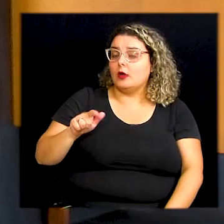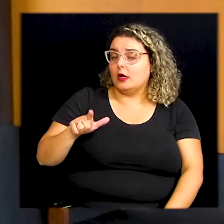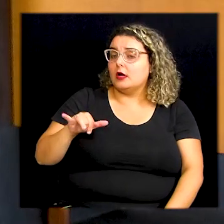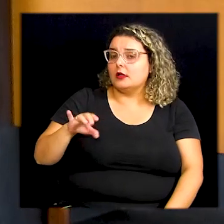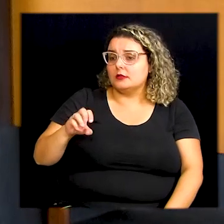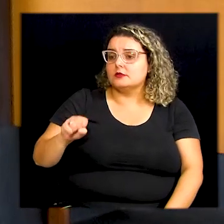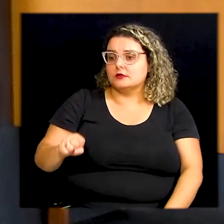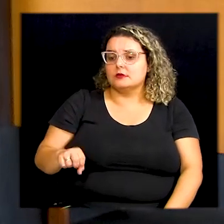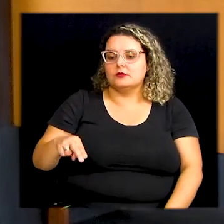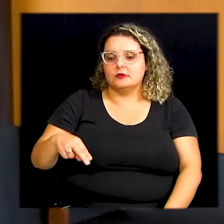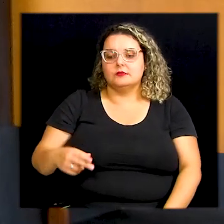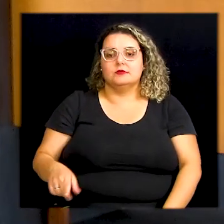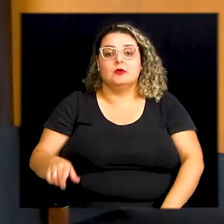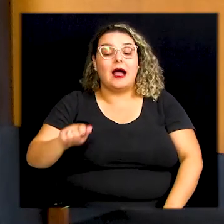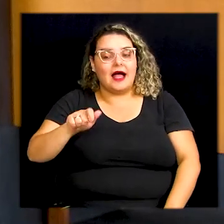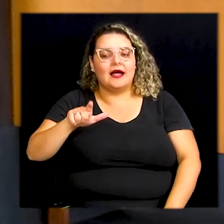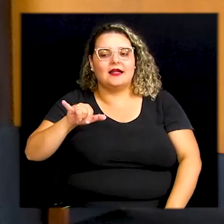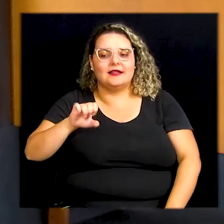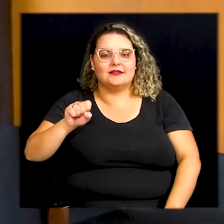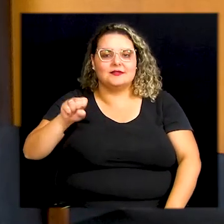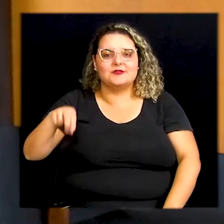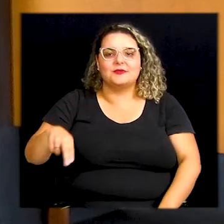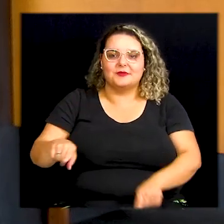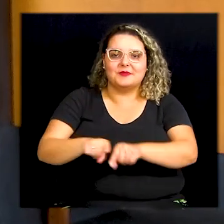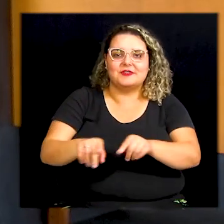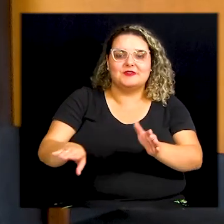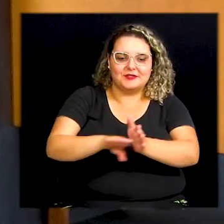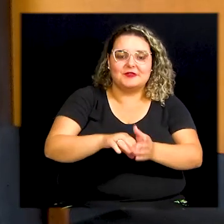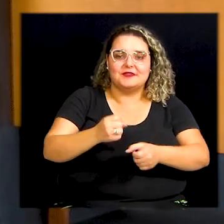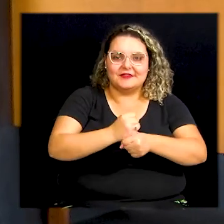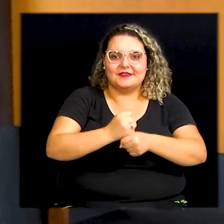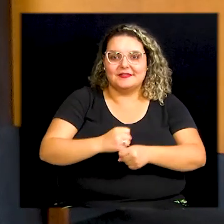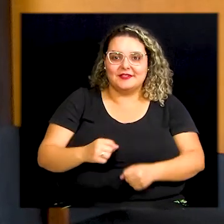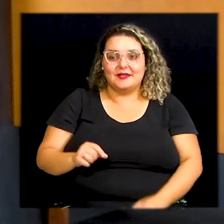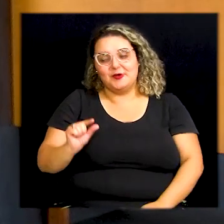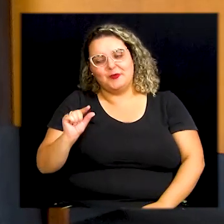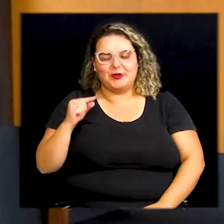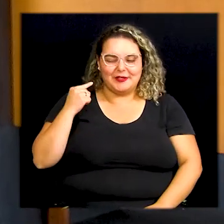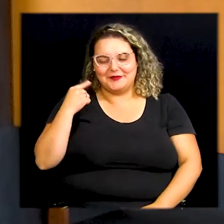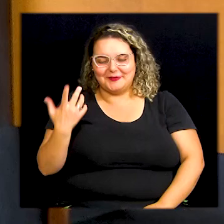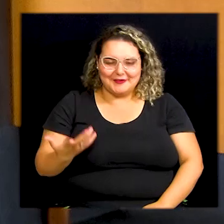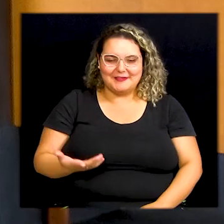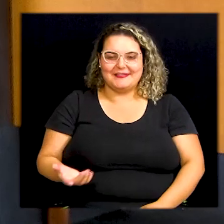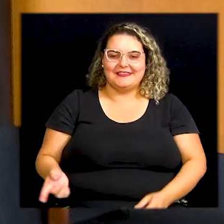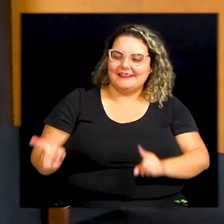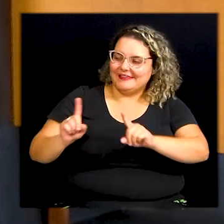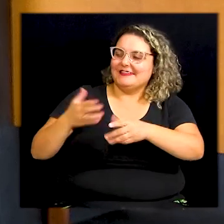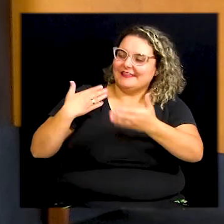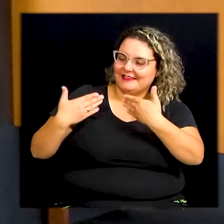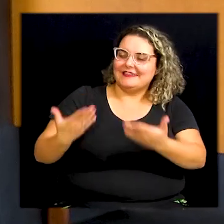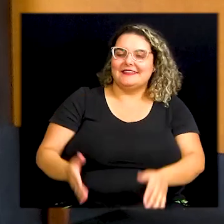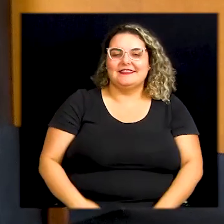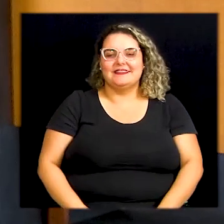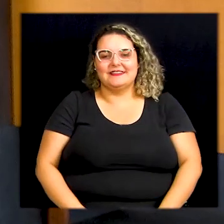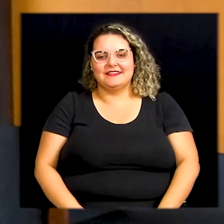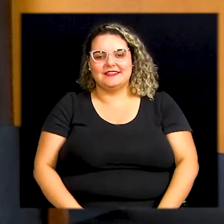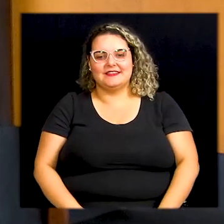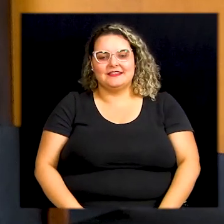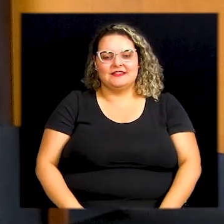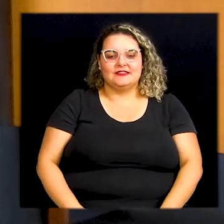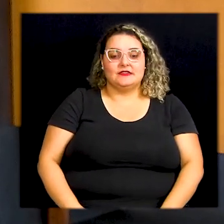também, ele chegou esse ano, ele é meio doidinho, então a gente conversa às vezes sobre isso, mas é uma coisa que a gente vem colocando